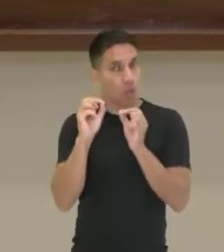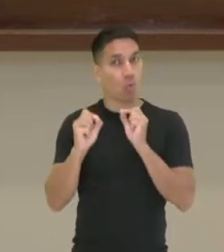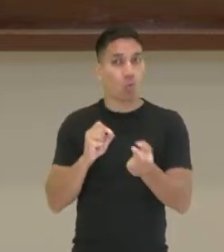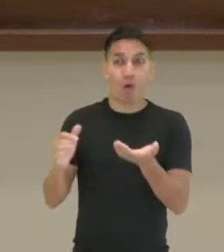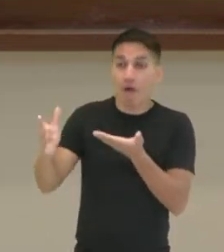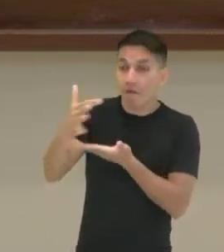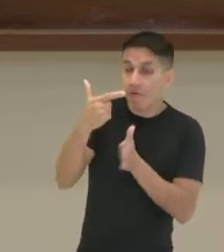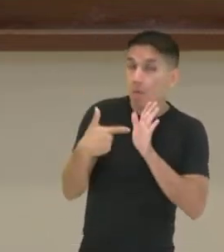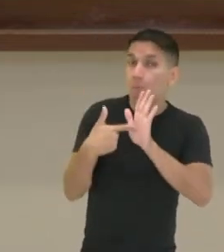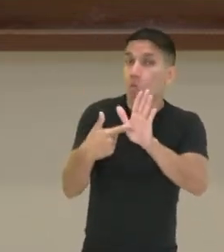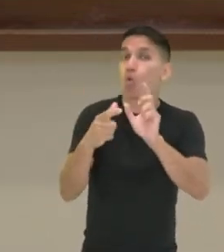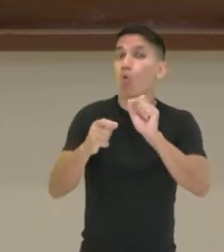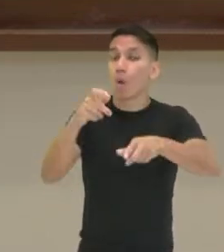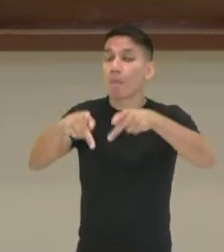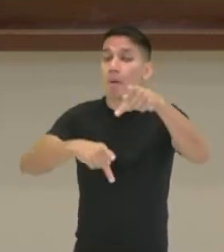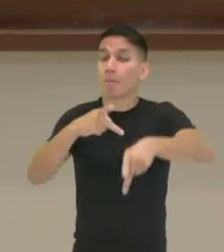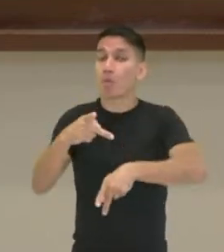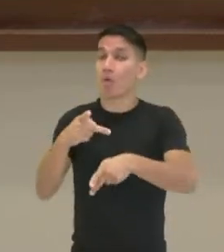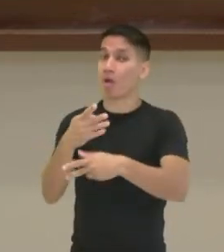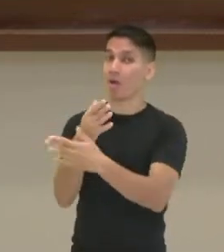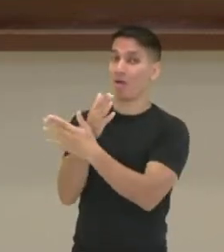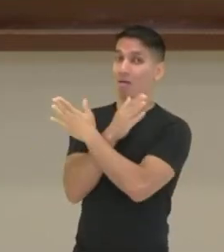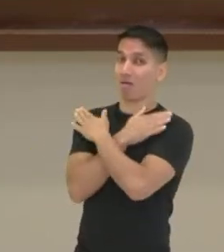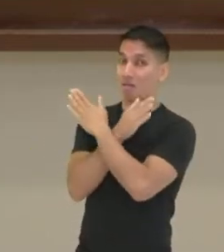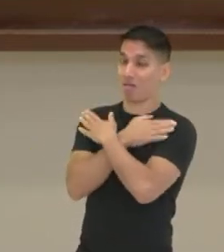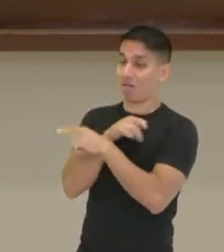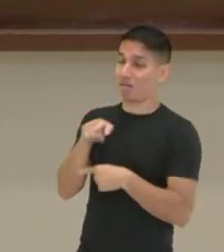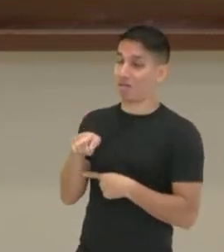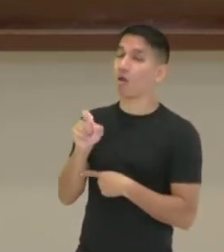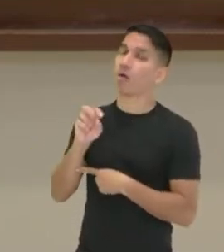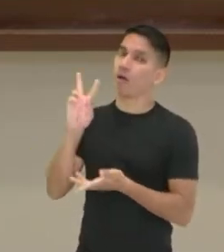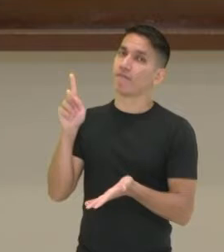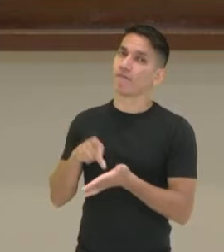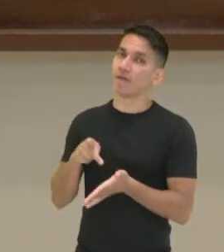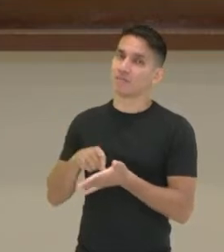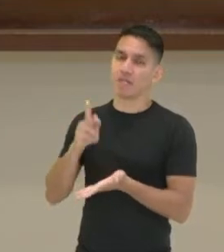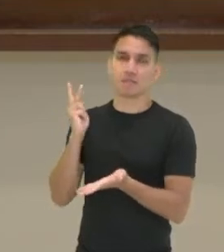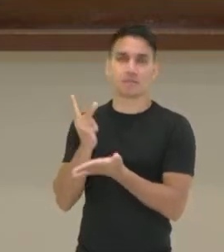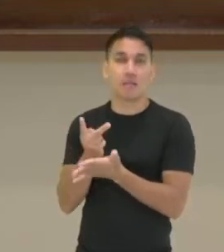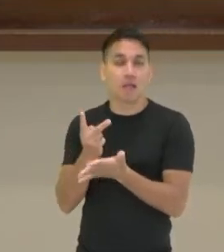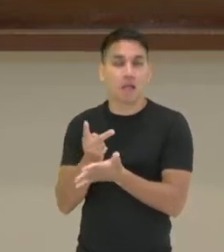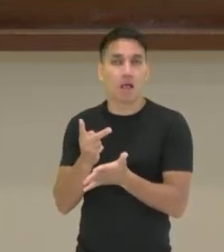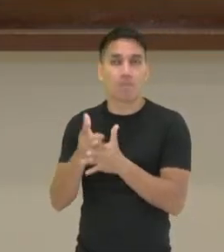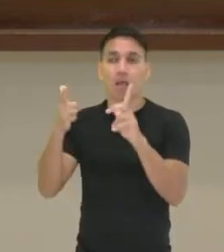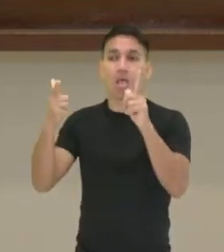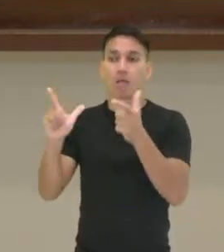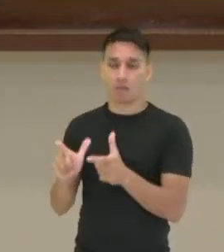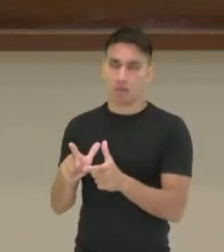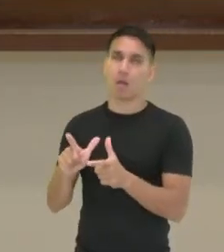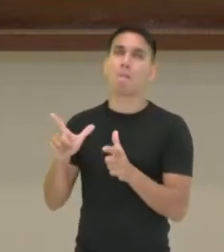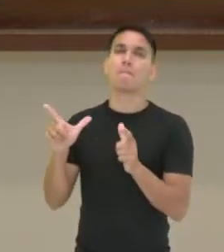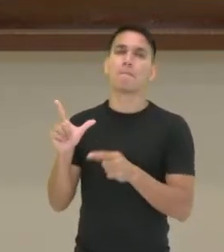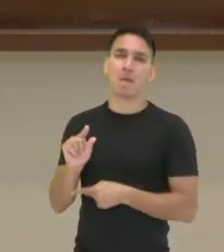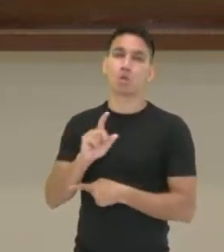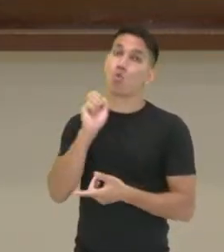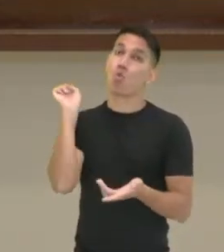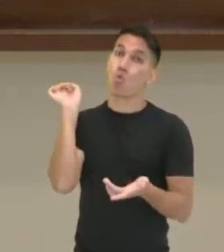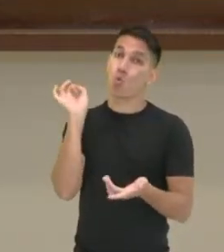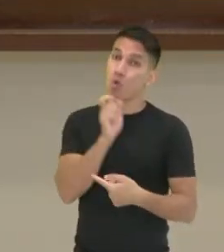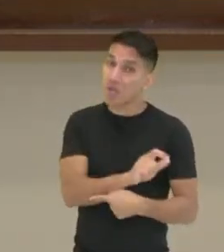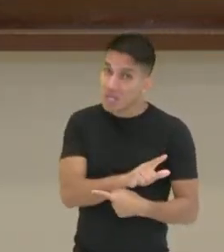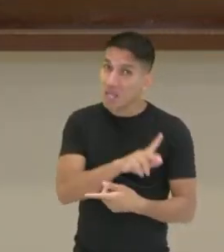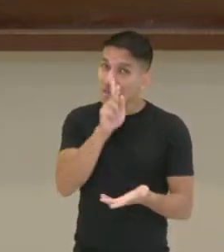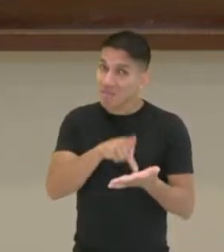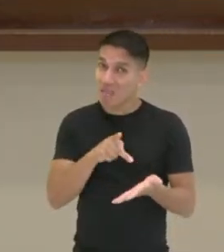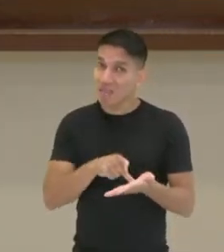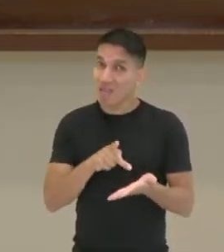mostram população desocupada, na verdade, ele é sempre menor do que o dado real de pessoas que estão mesmo fora do